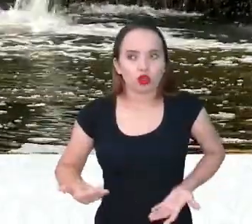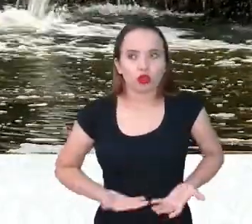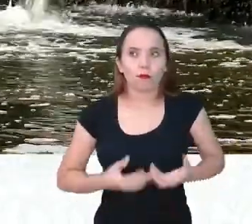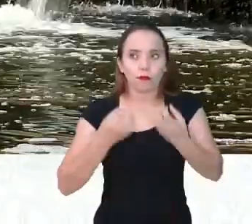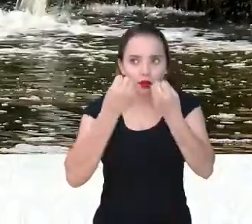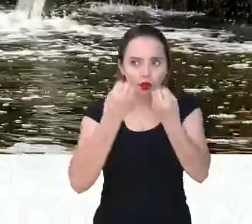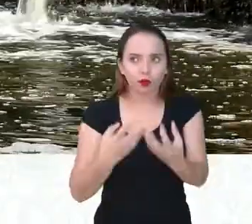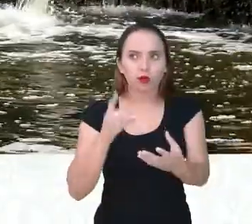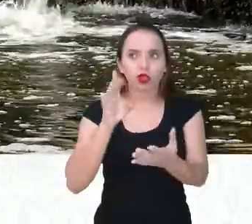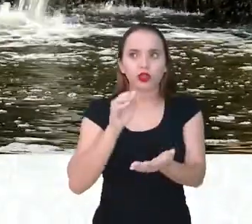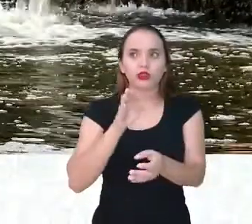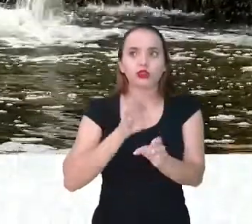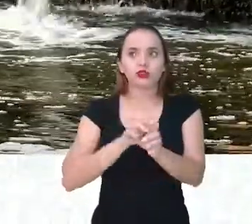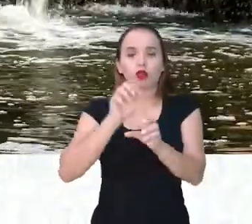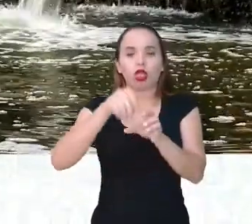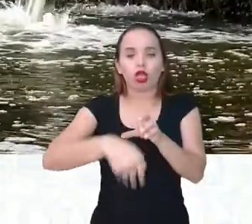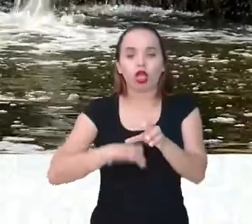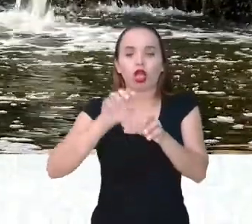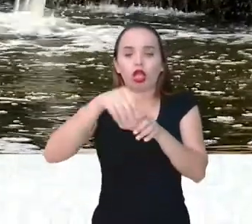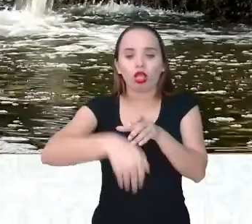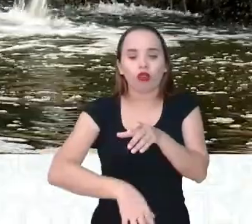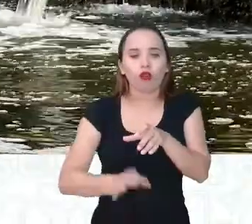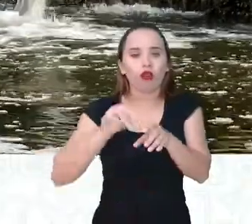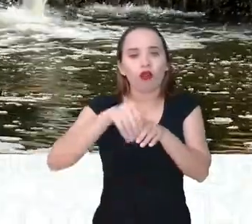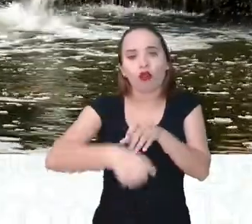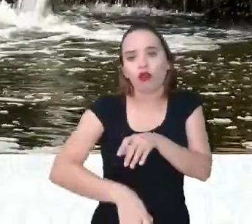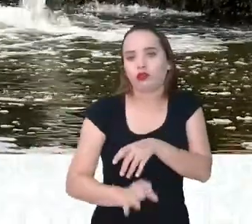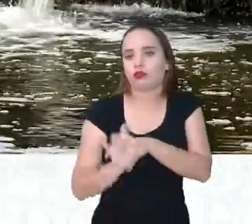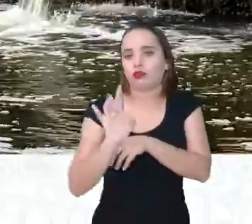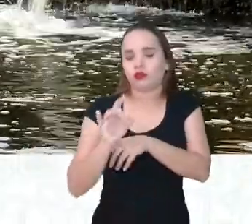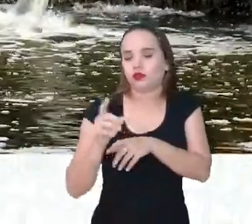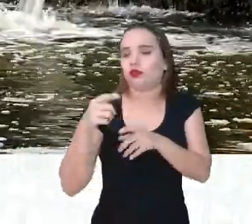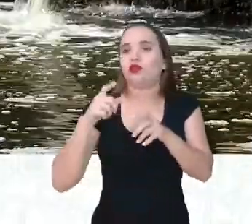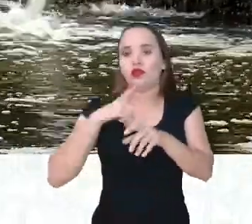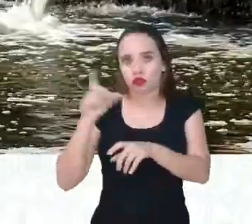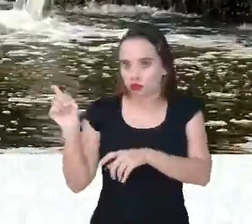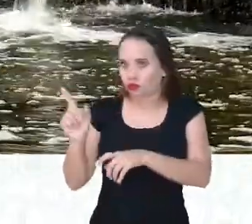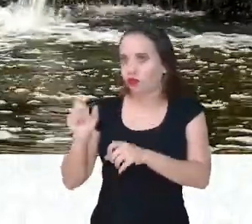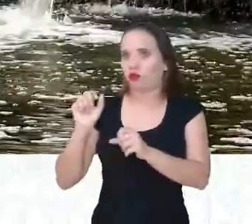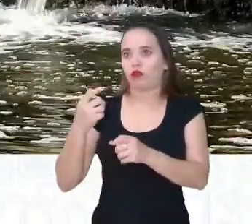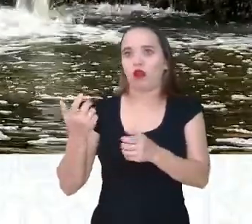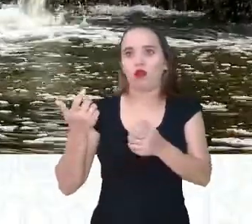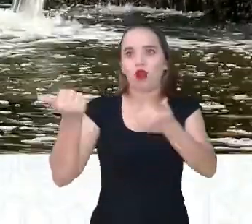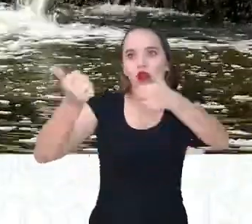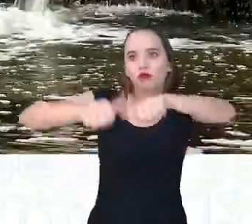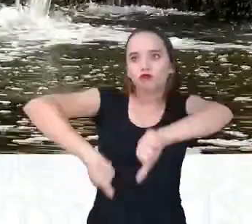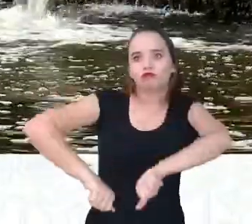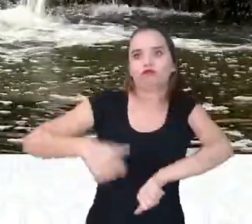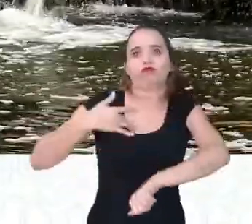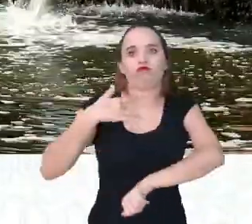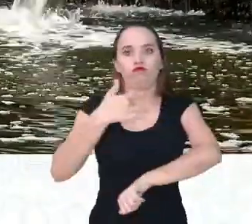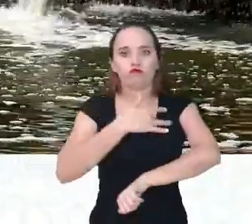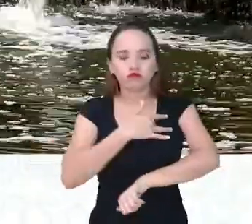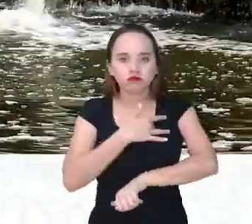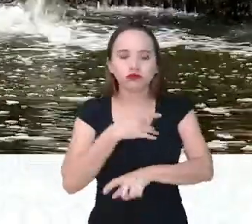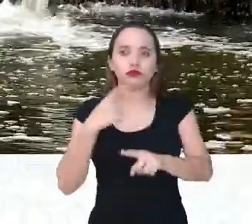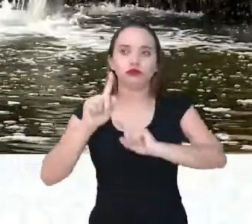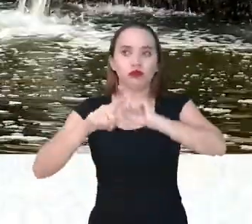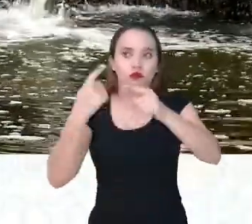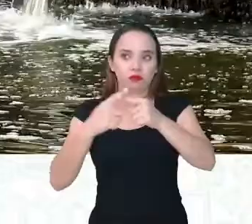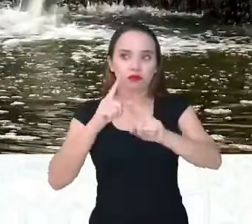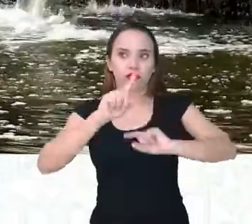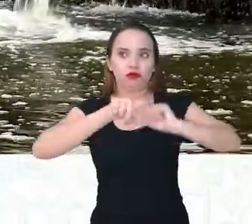causa diversos problemas, não só para a saúde, né? De quem nossa, que vai consumir dessa água